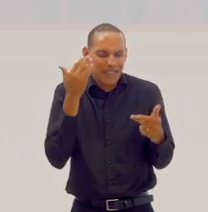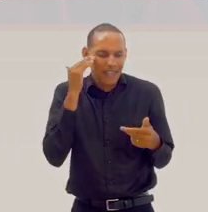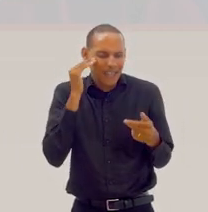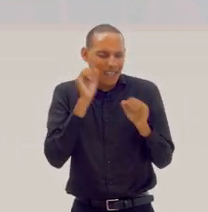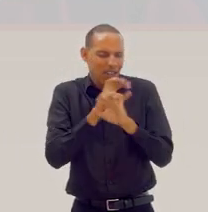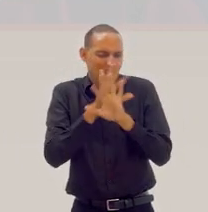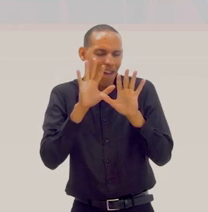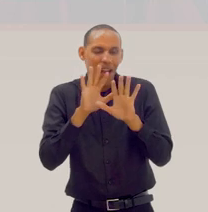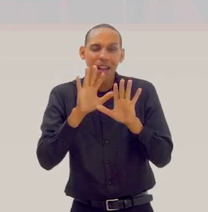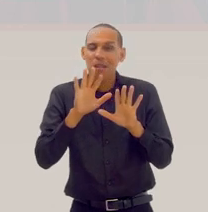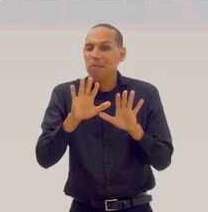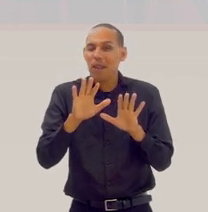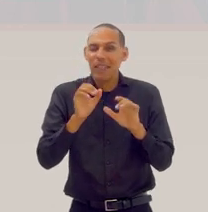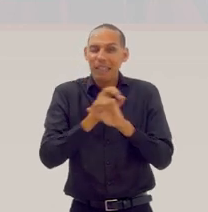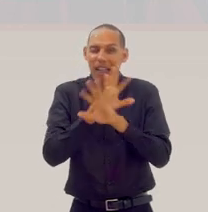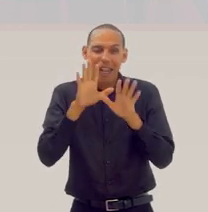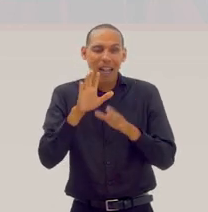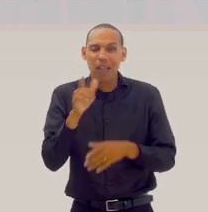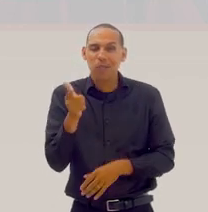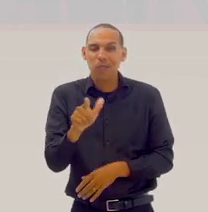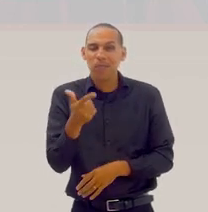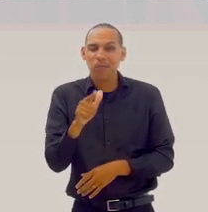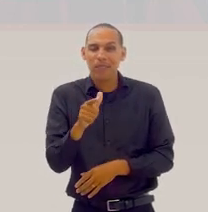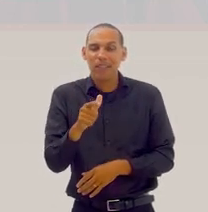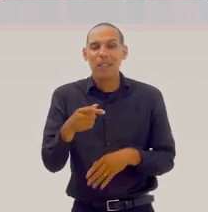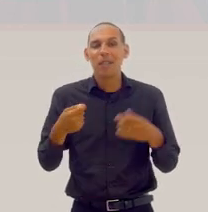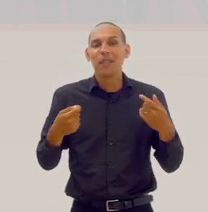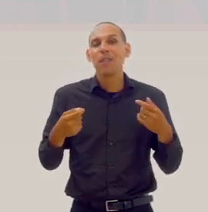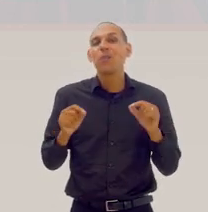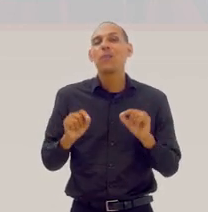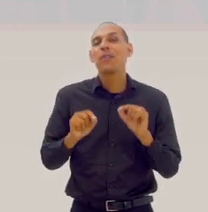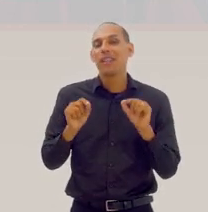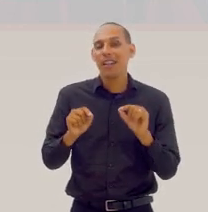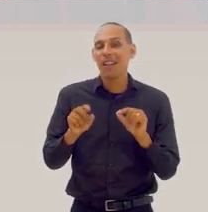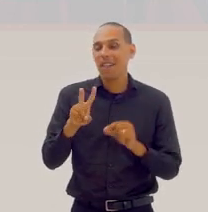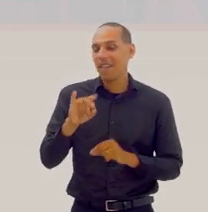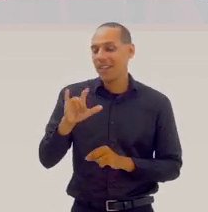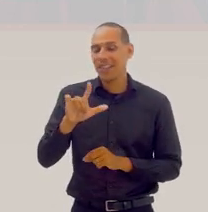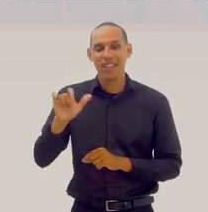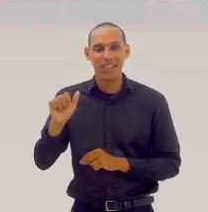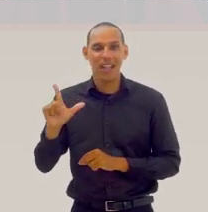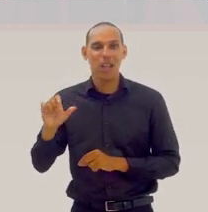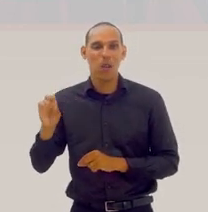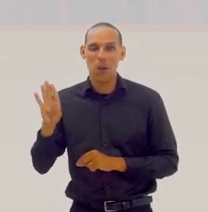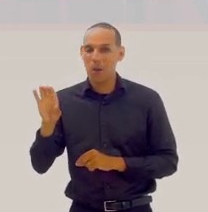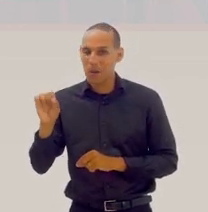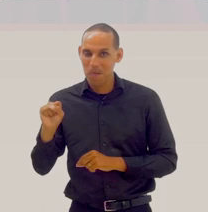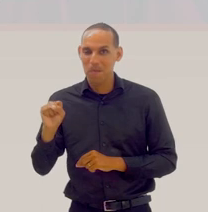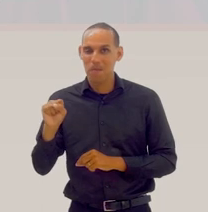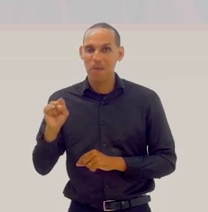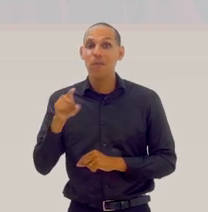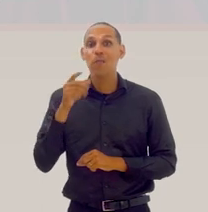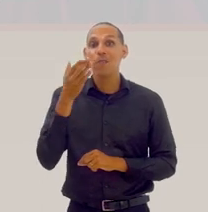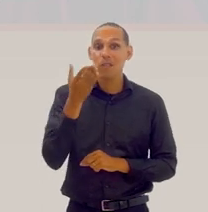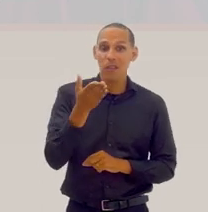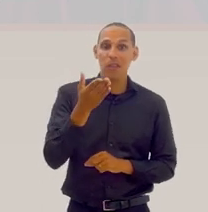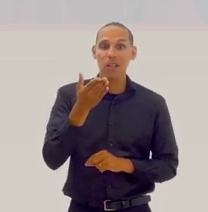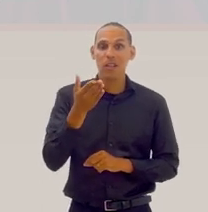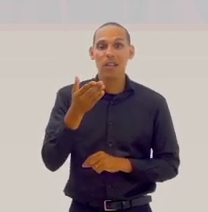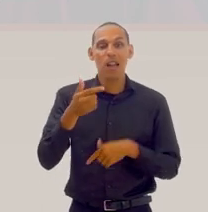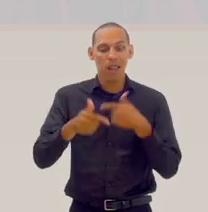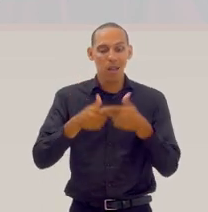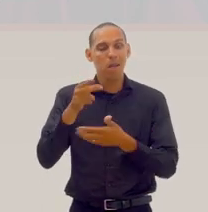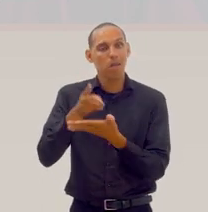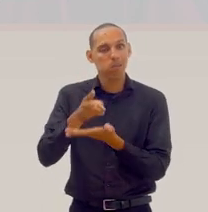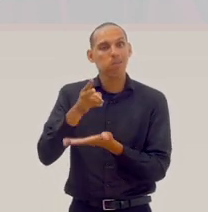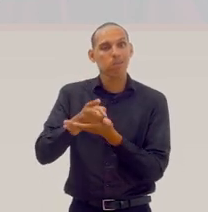ali clara pelo que foi deixado de fato do Villa-Lobos e deu sequência nesse trabalho